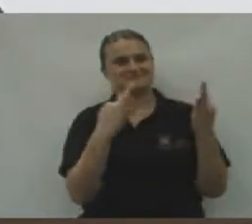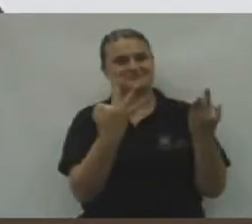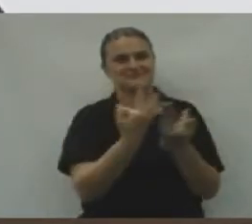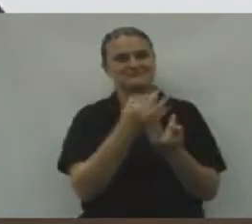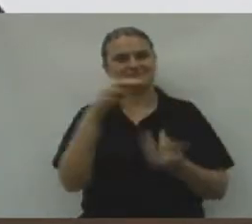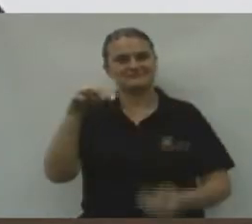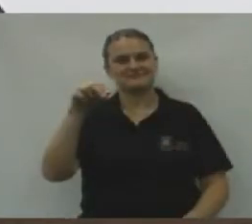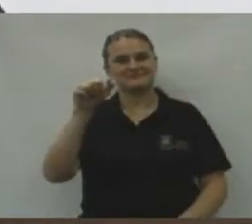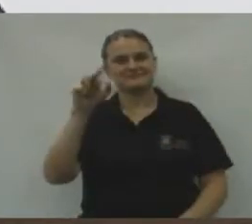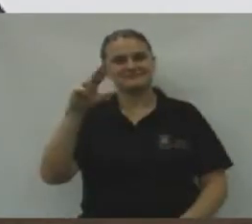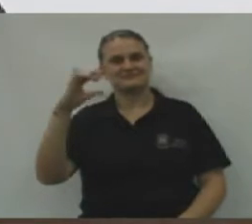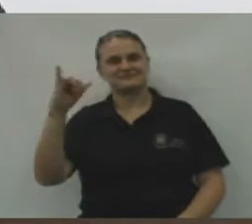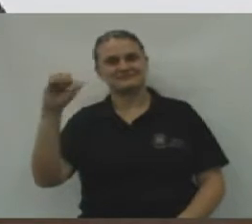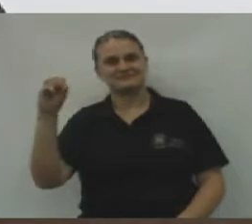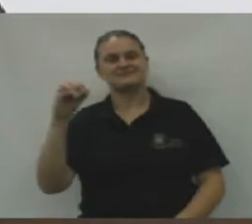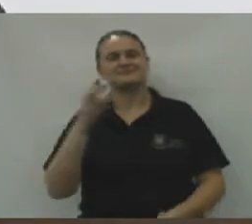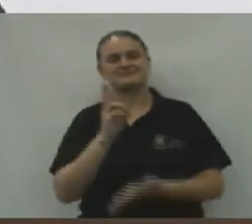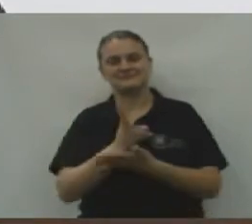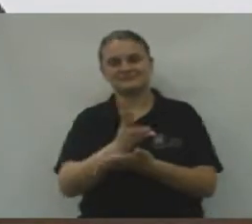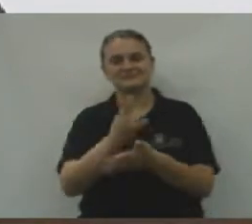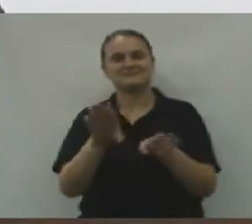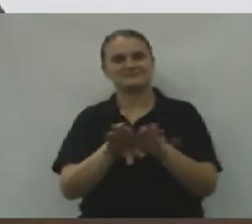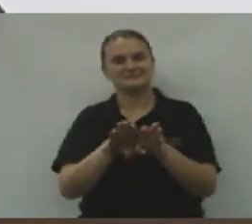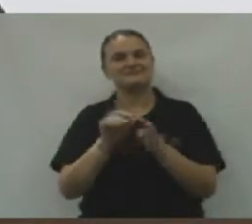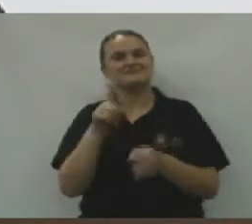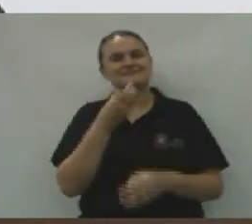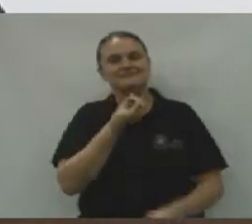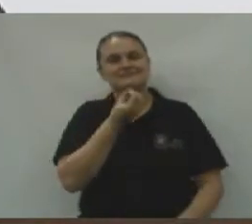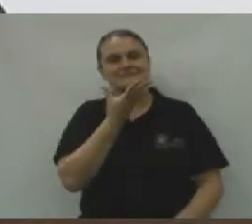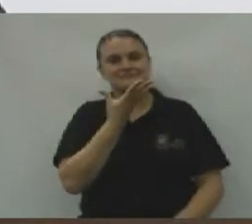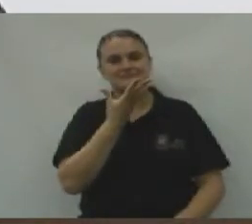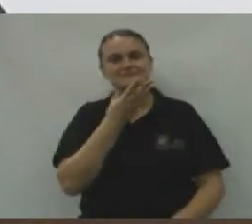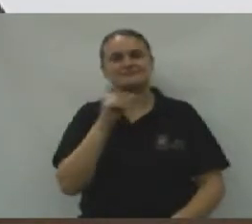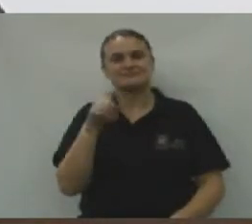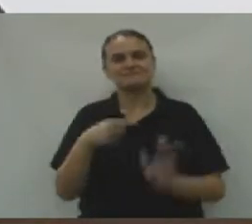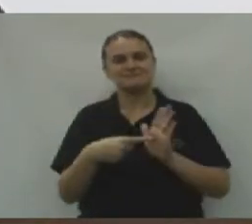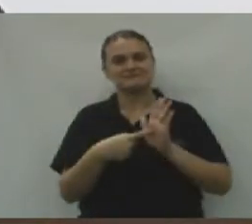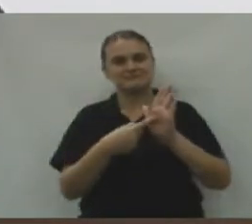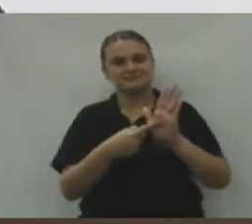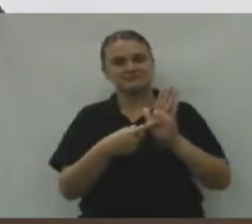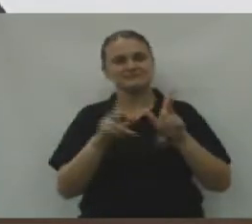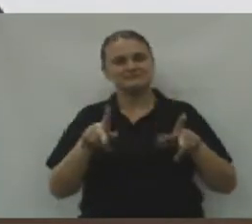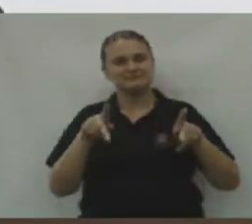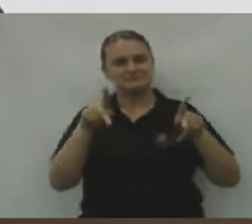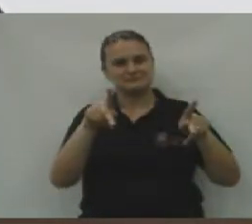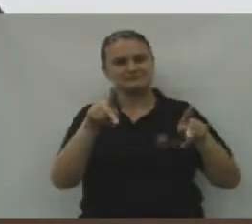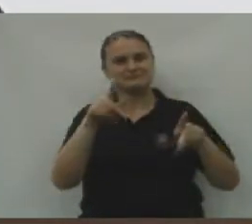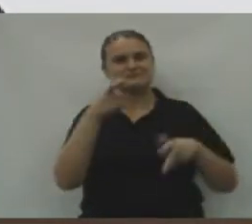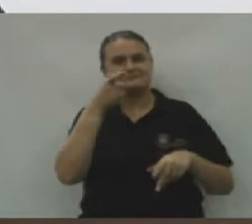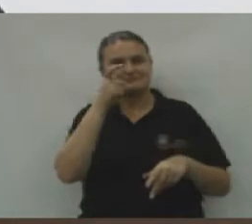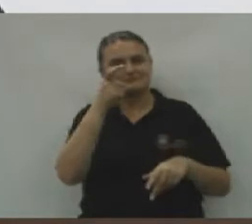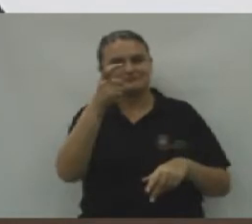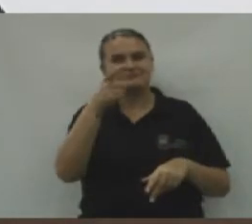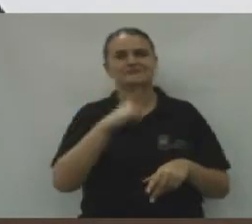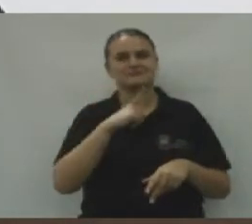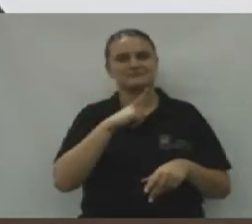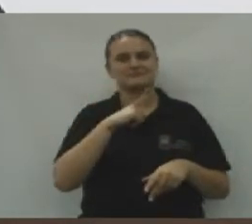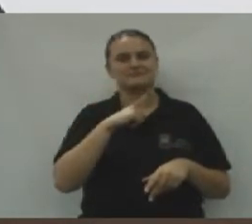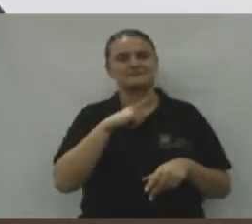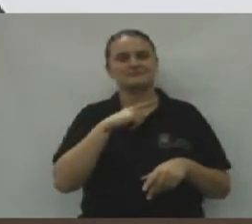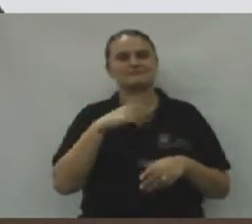que está sempre aí. E isso é muito bom. Mostra que o pessoal está interessado, vem